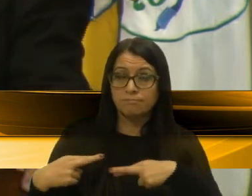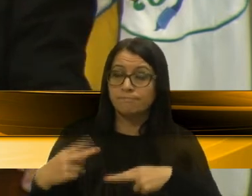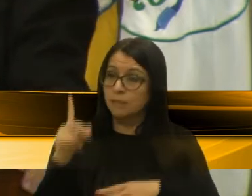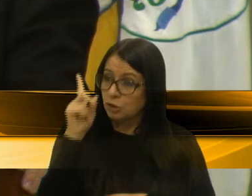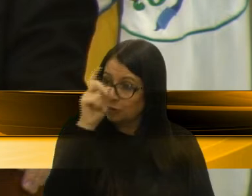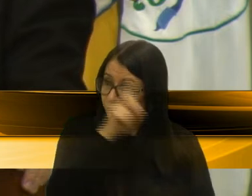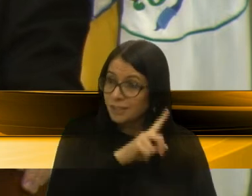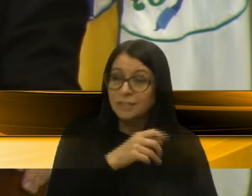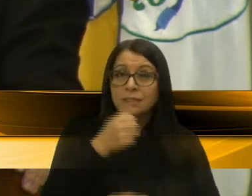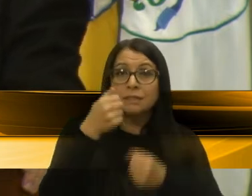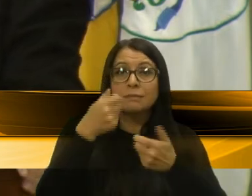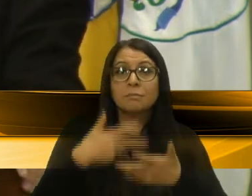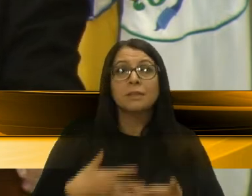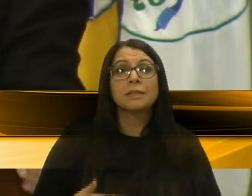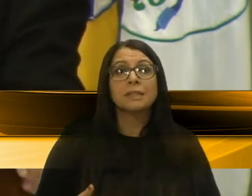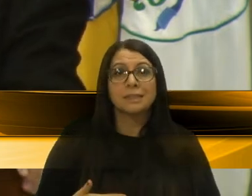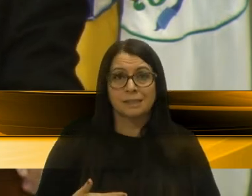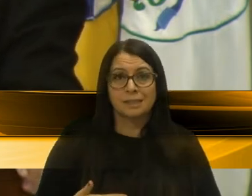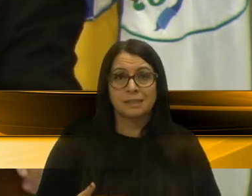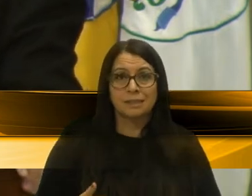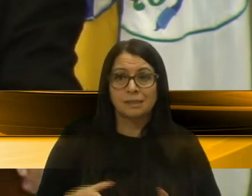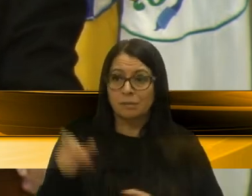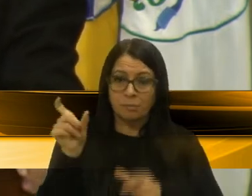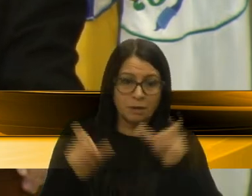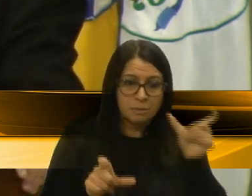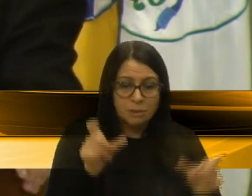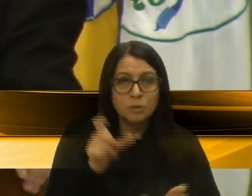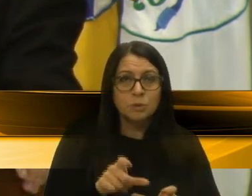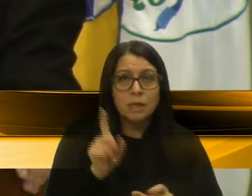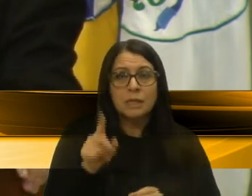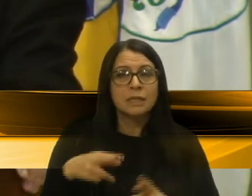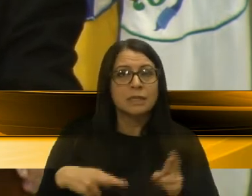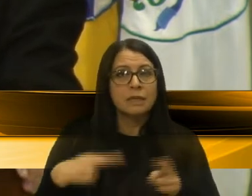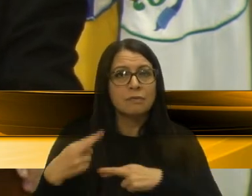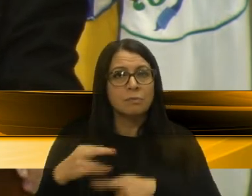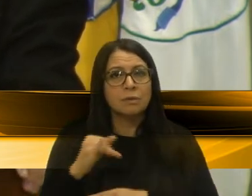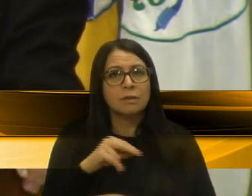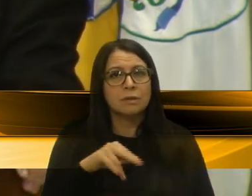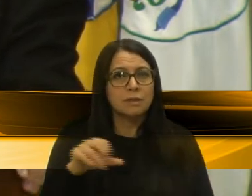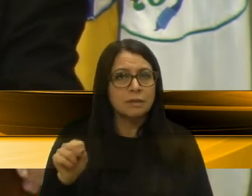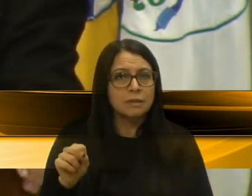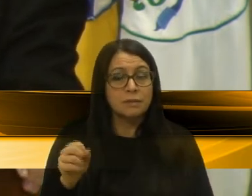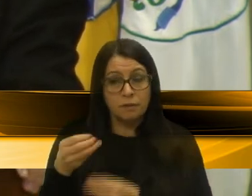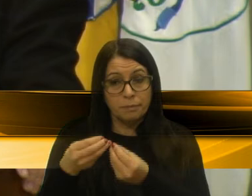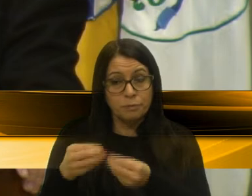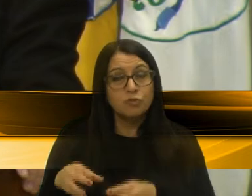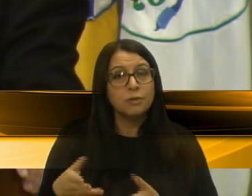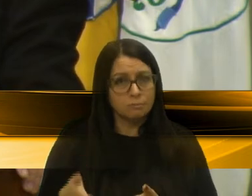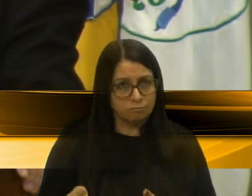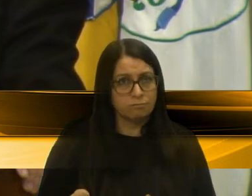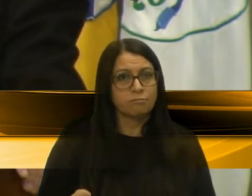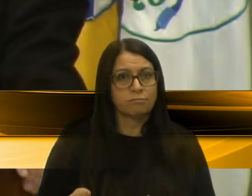difícil de explicar para as pessoas que essa reforma da Previdência vai lhe prejudicar.